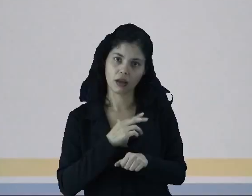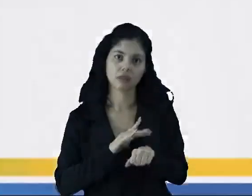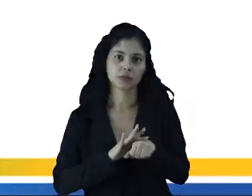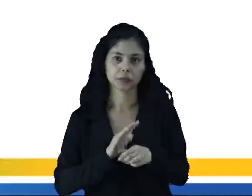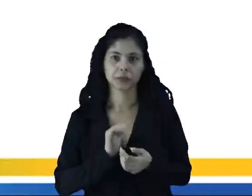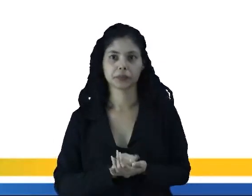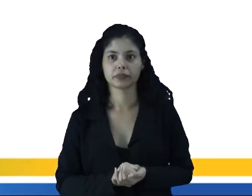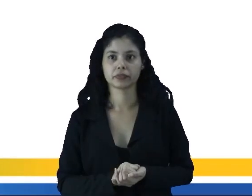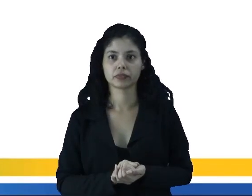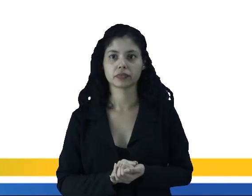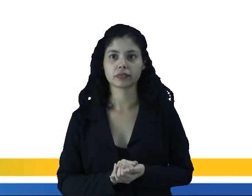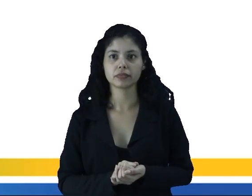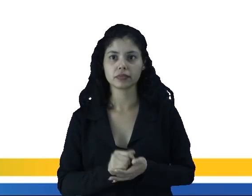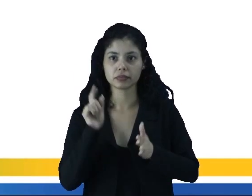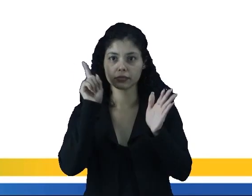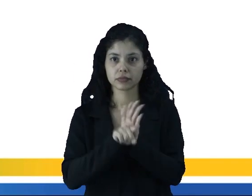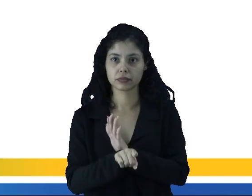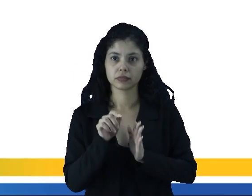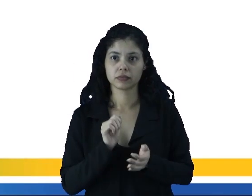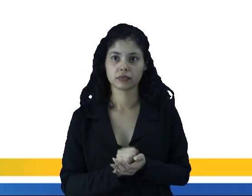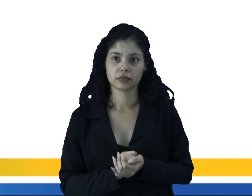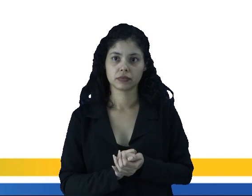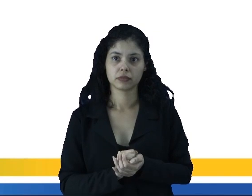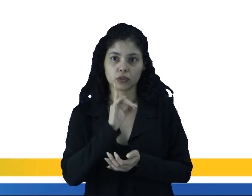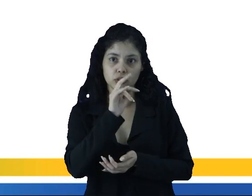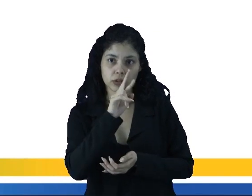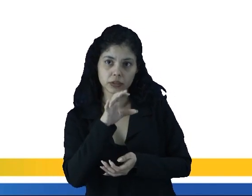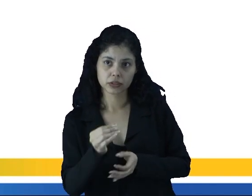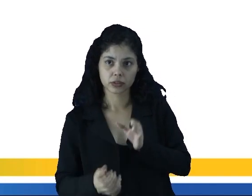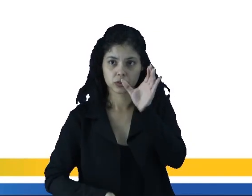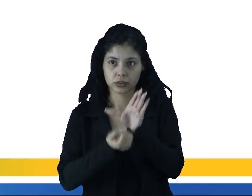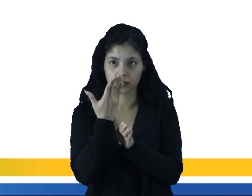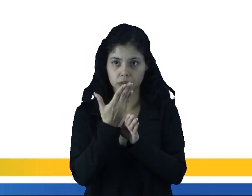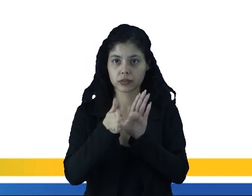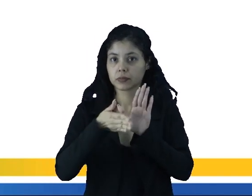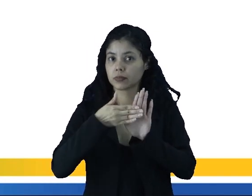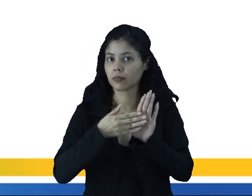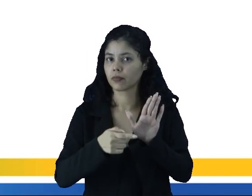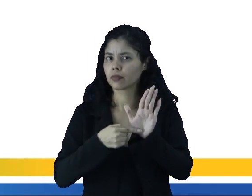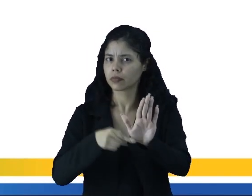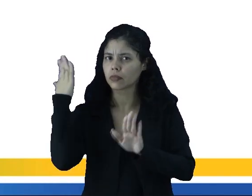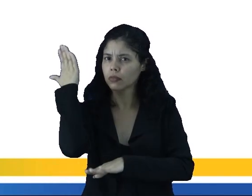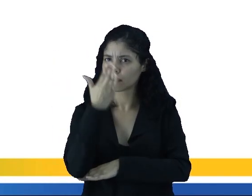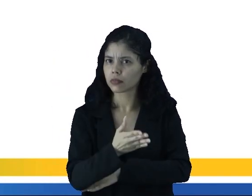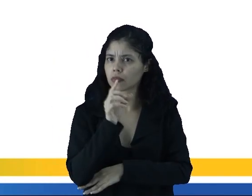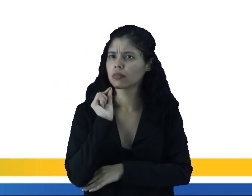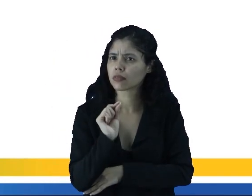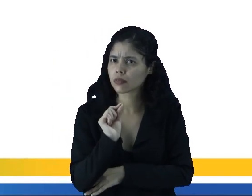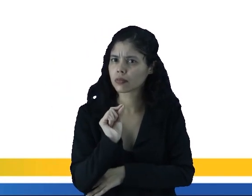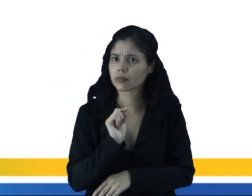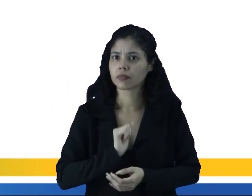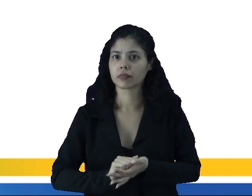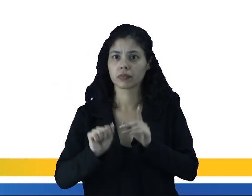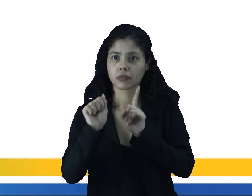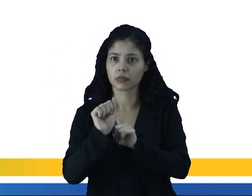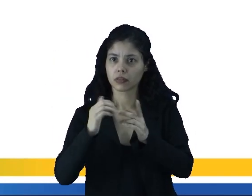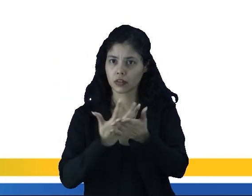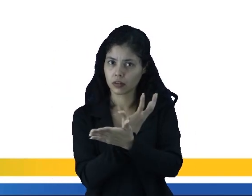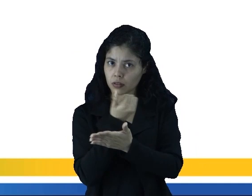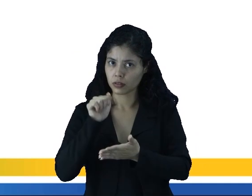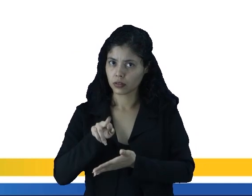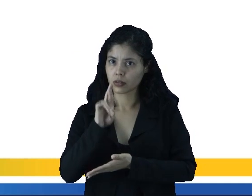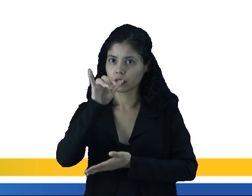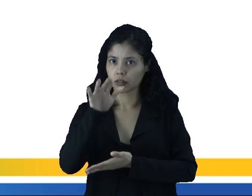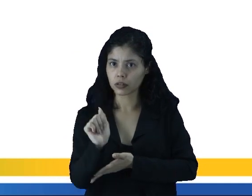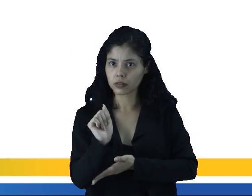ok? Então, vamos voltar à pergunta aqui. O dispositivo criado promoverá diretamente a remoção da